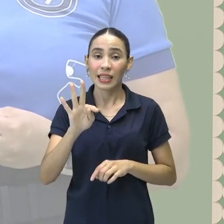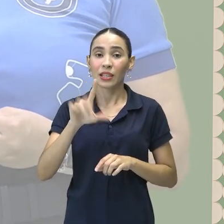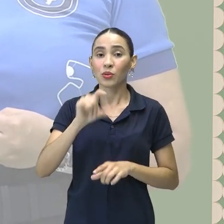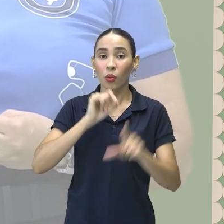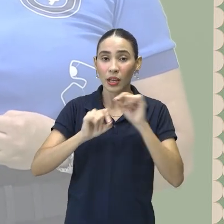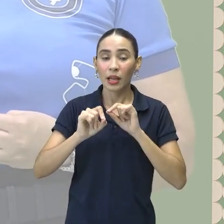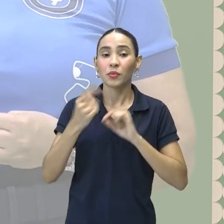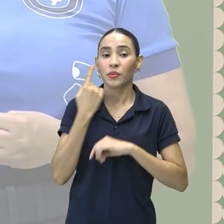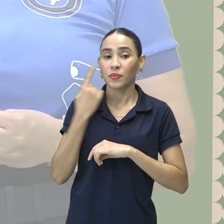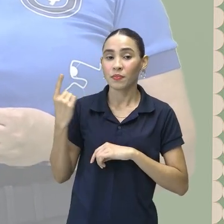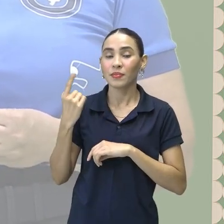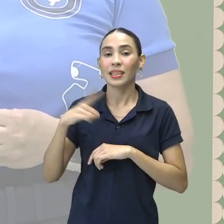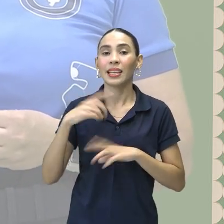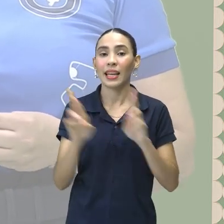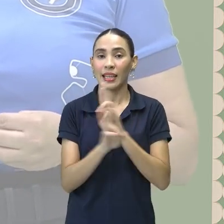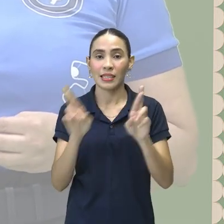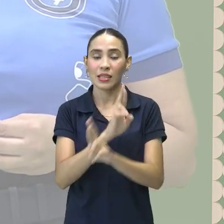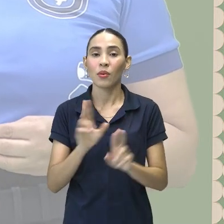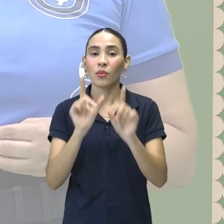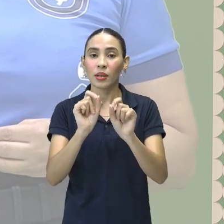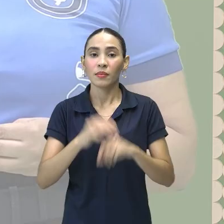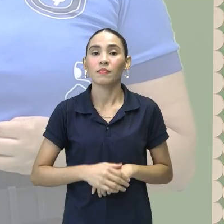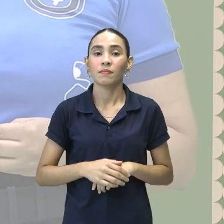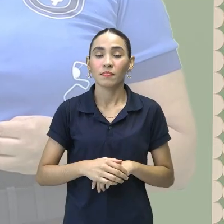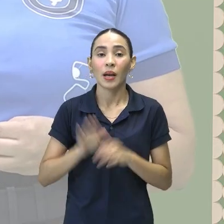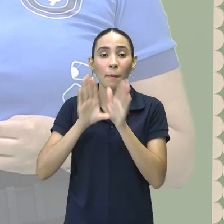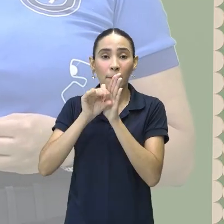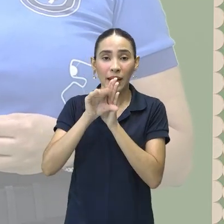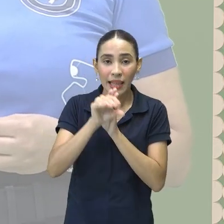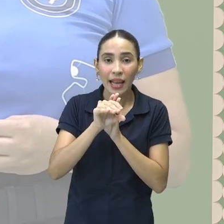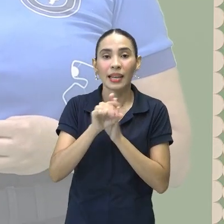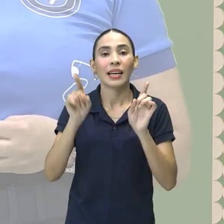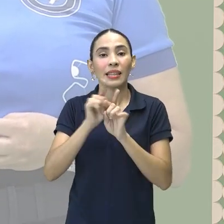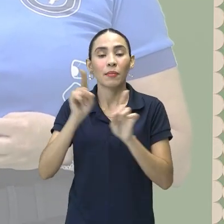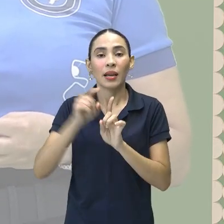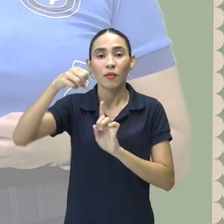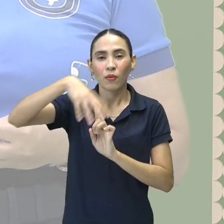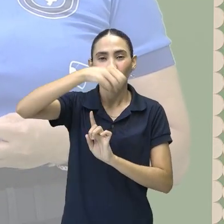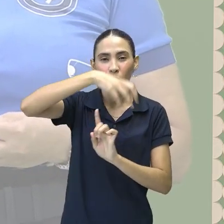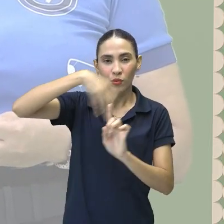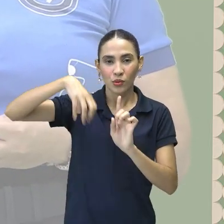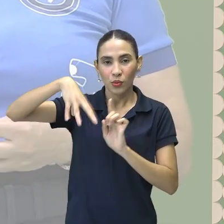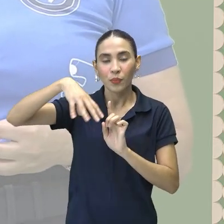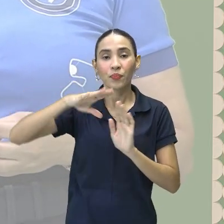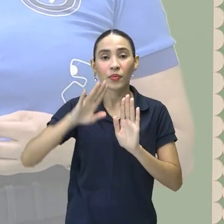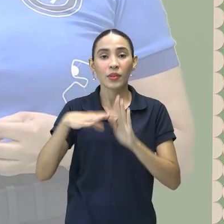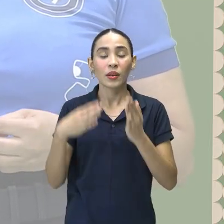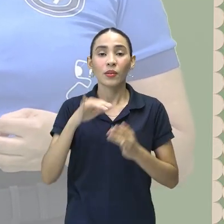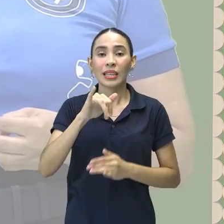aqui, nós assinalamos, estão relacionadas a agentes bacterianos e fúngicos, né? E